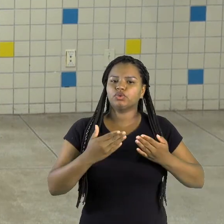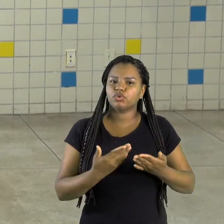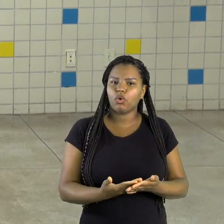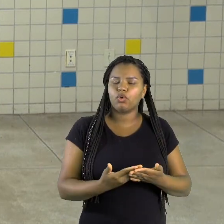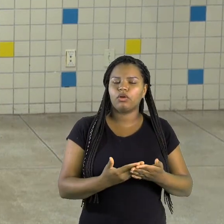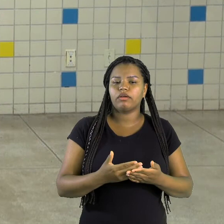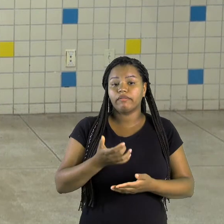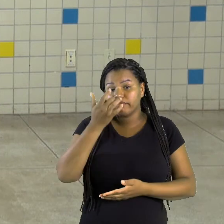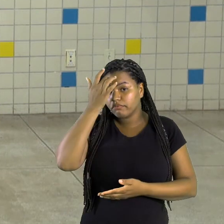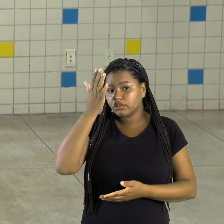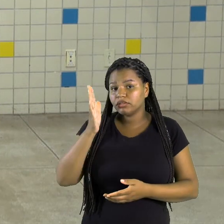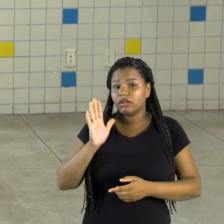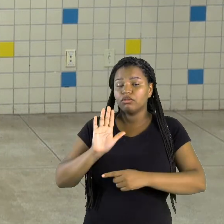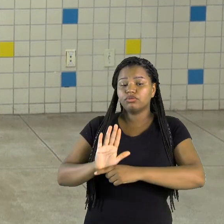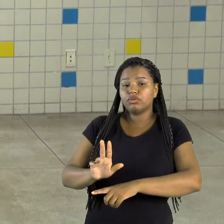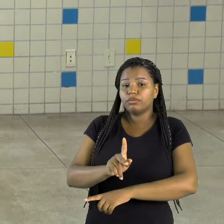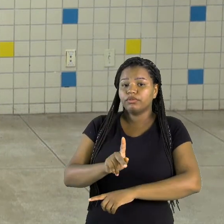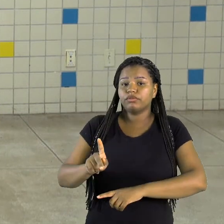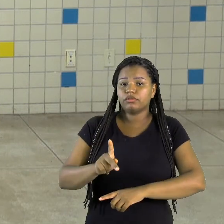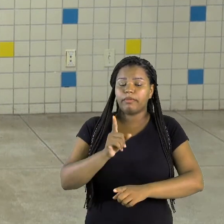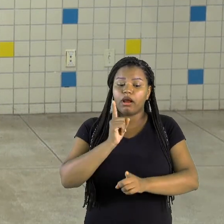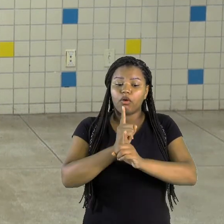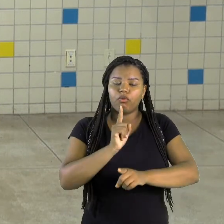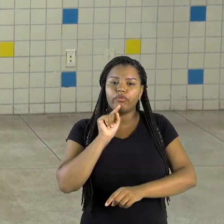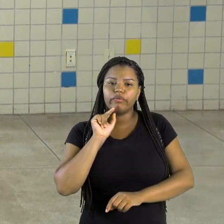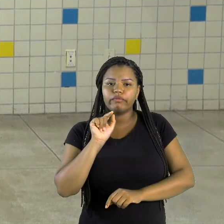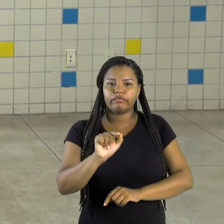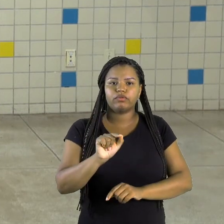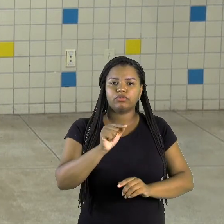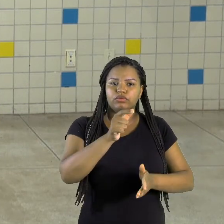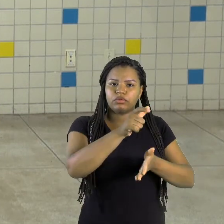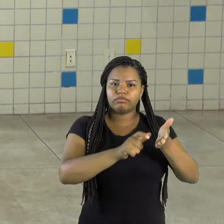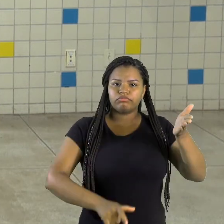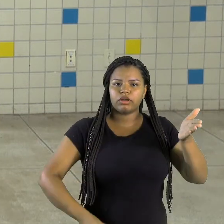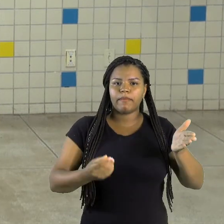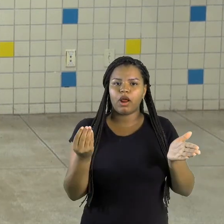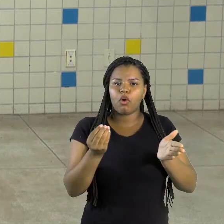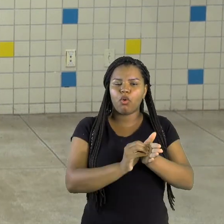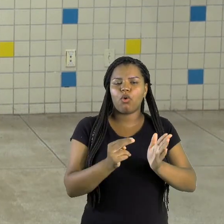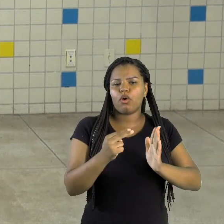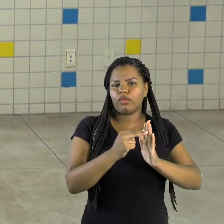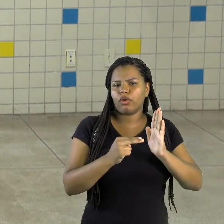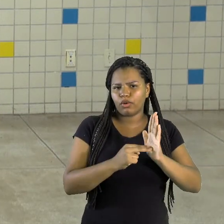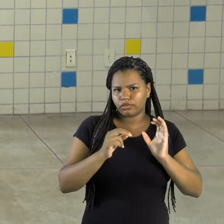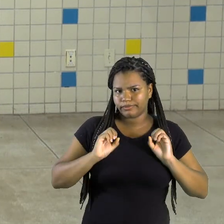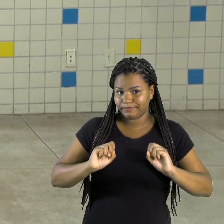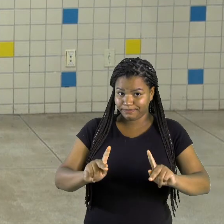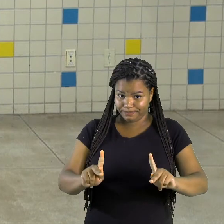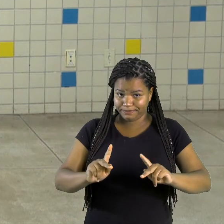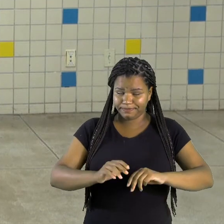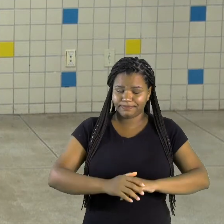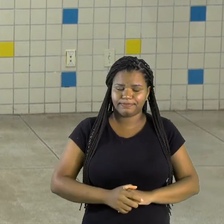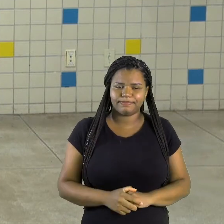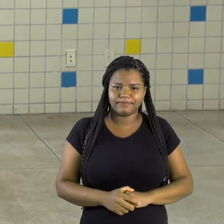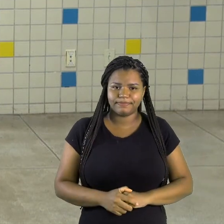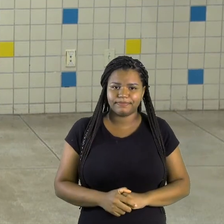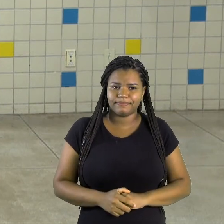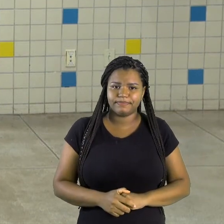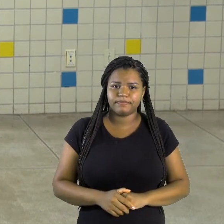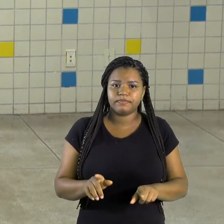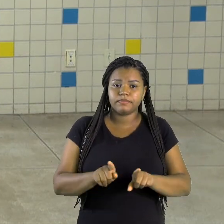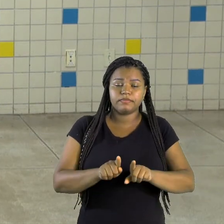seu professor encontrar lá você no diário para lançar a sua nota, ok? Não esqueça também